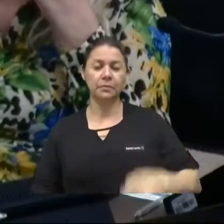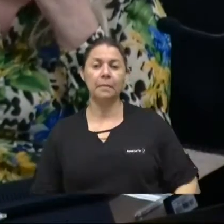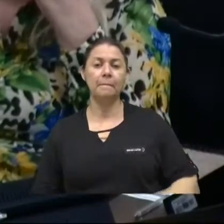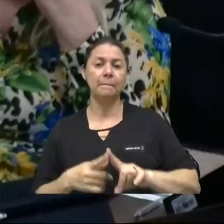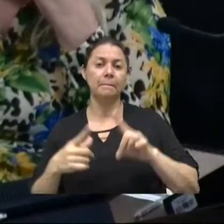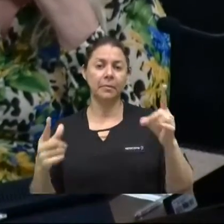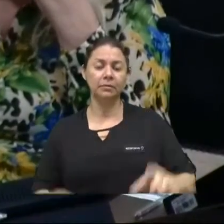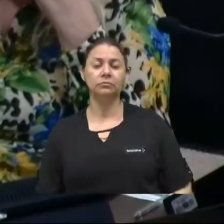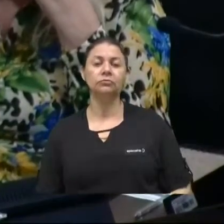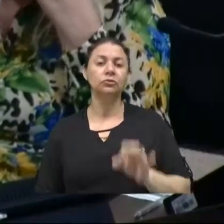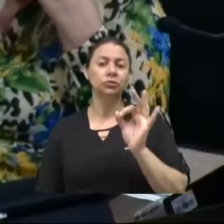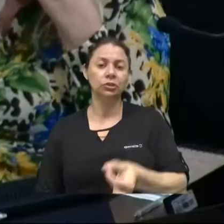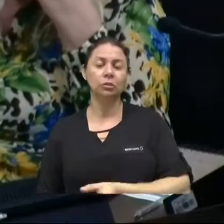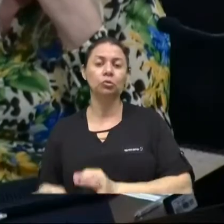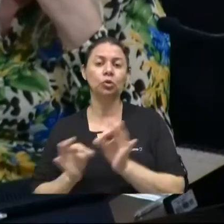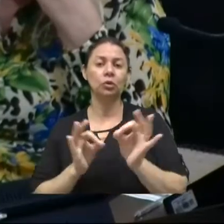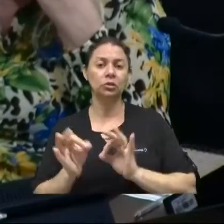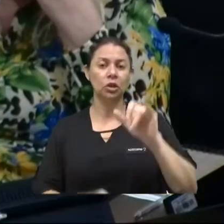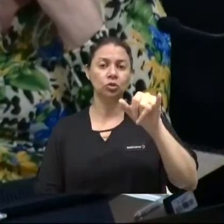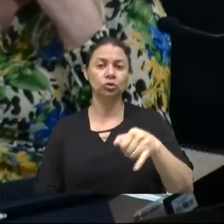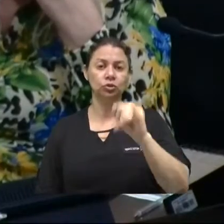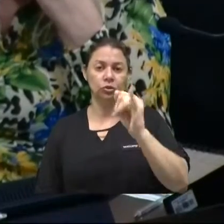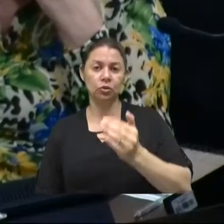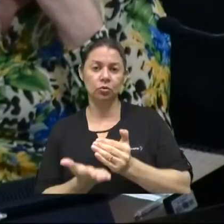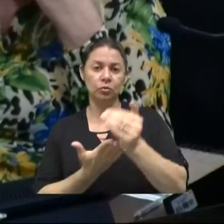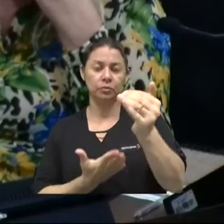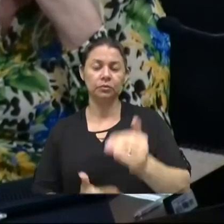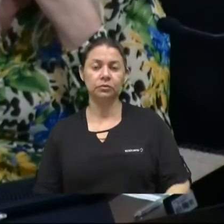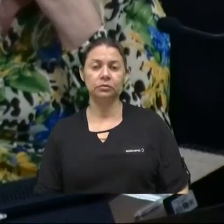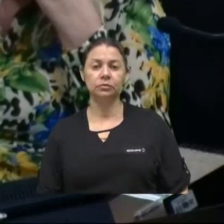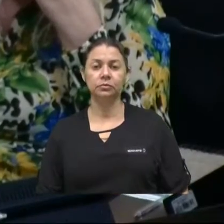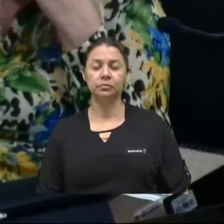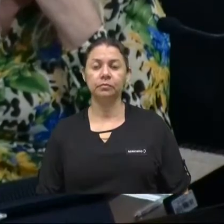providenciando para o início do ano novamente